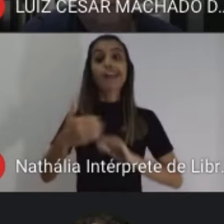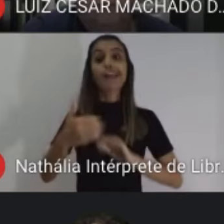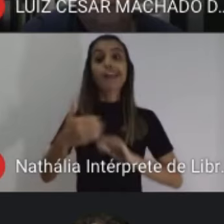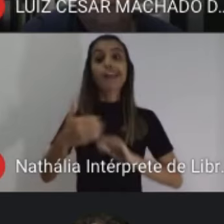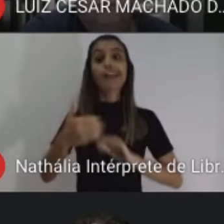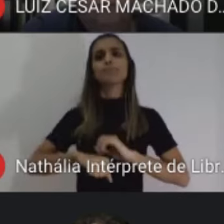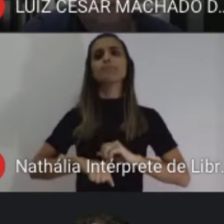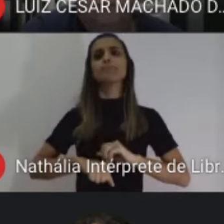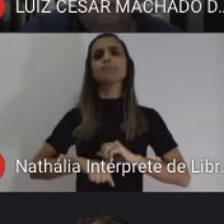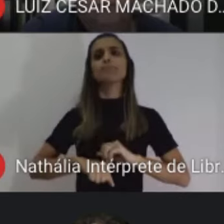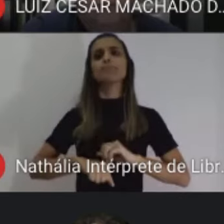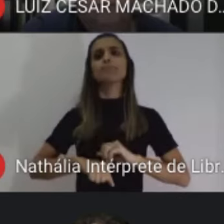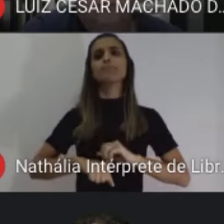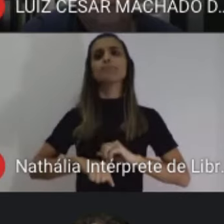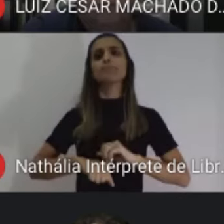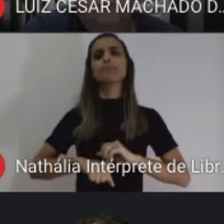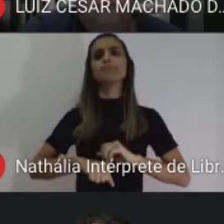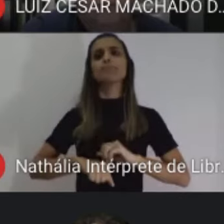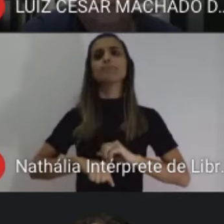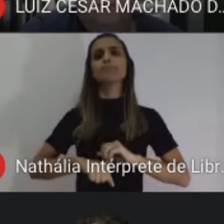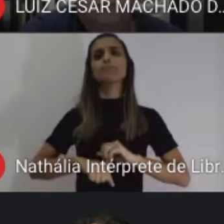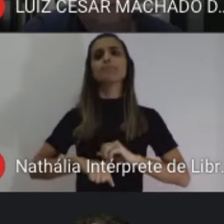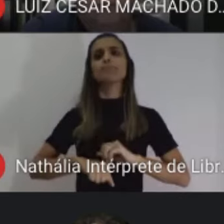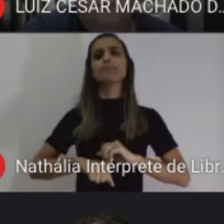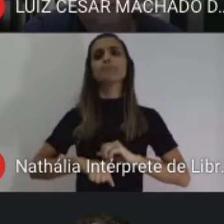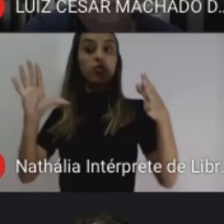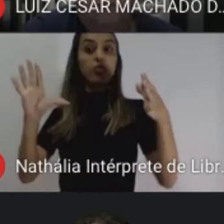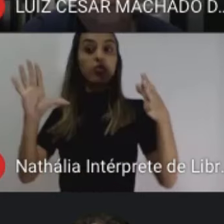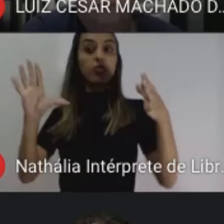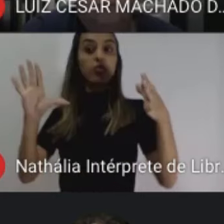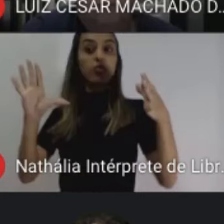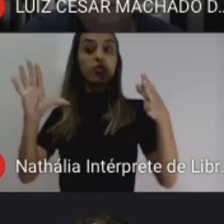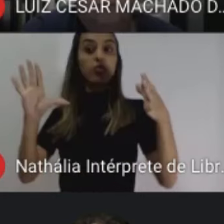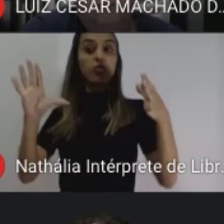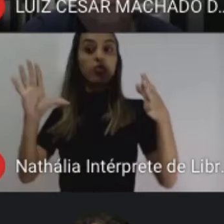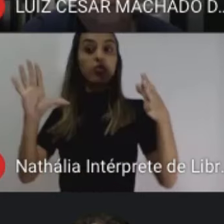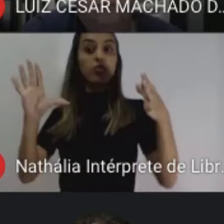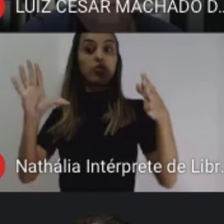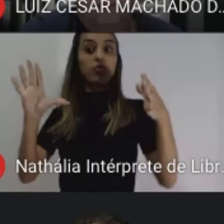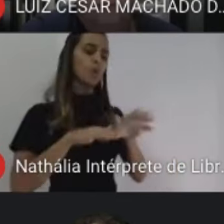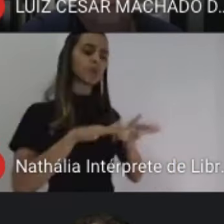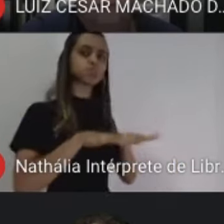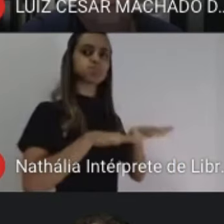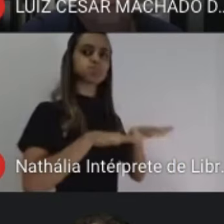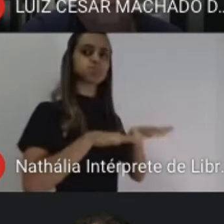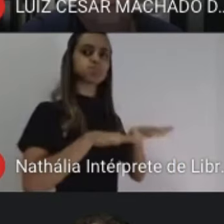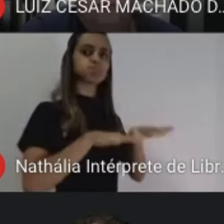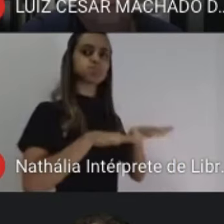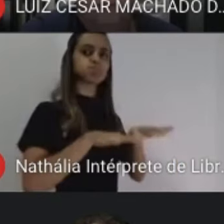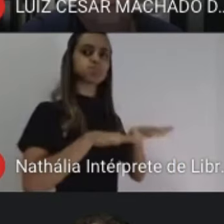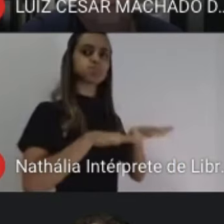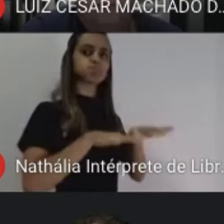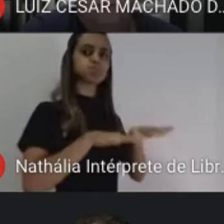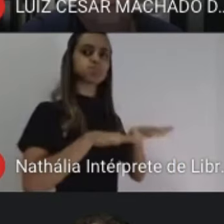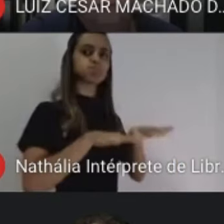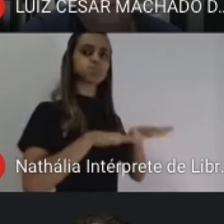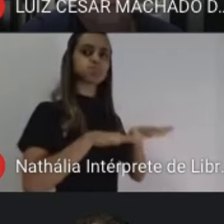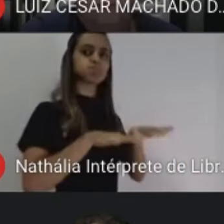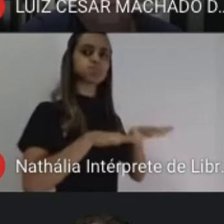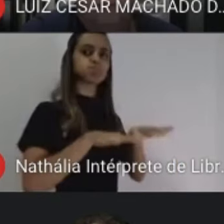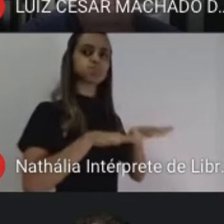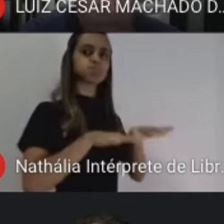é liberdade de expressão ou não, ou se há limite para liberdade de expressão. Então, acho que casa muito ali o que eu tinha